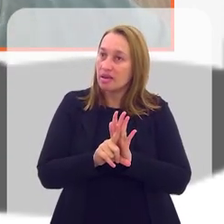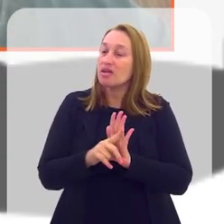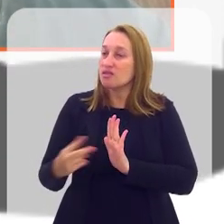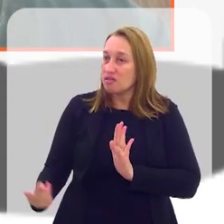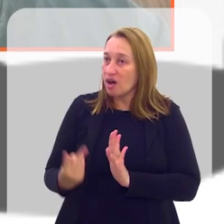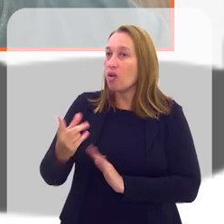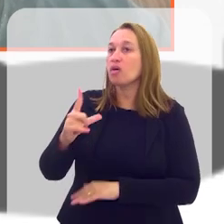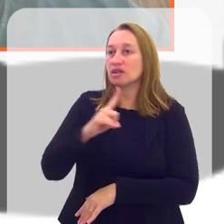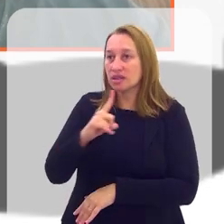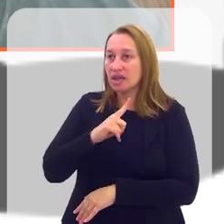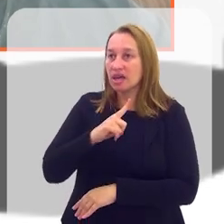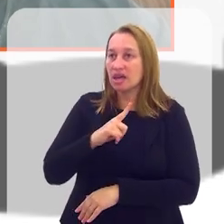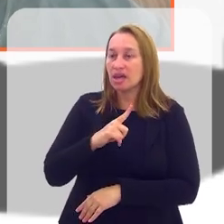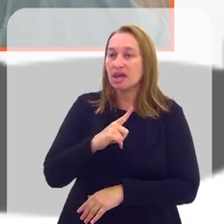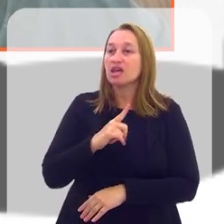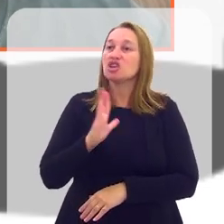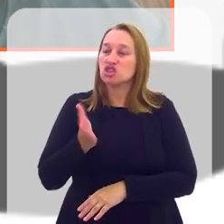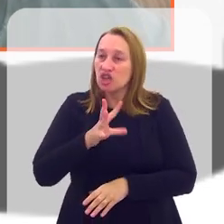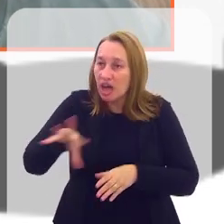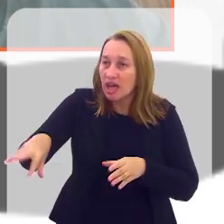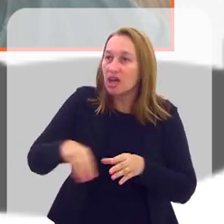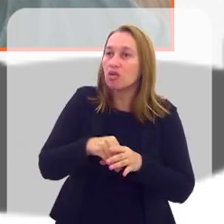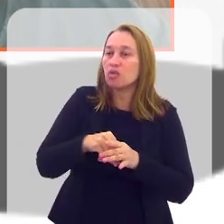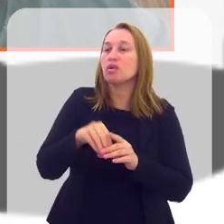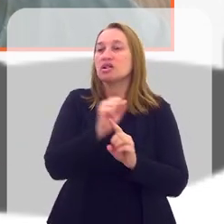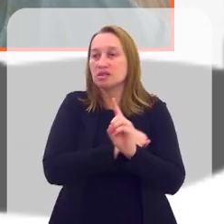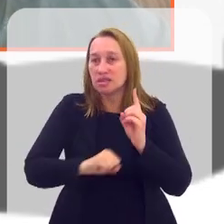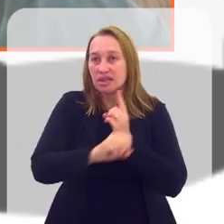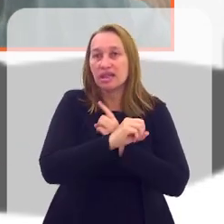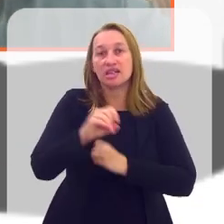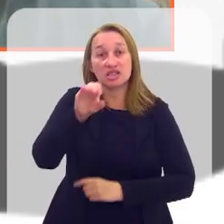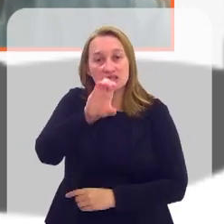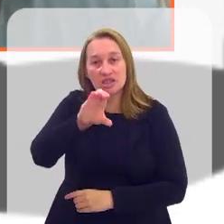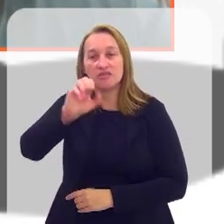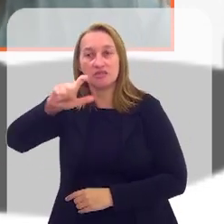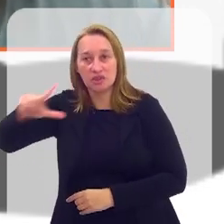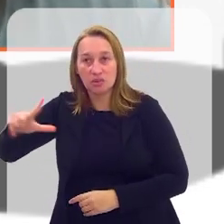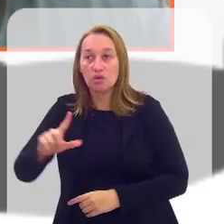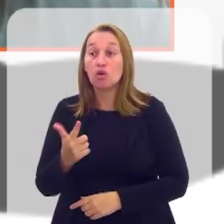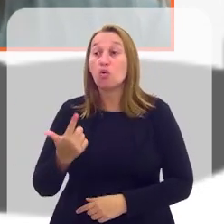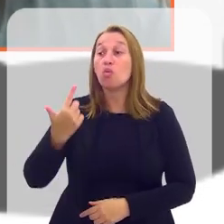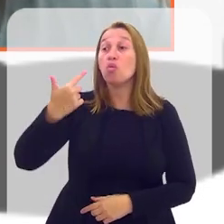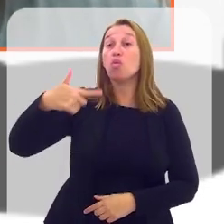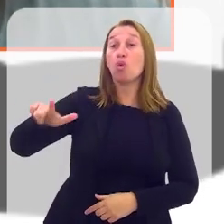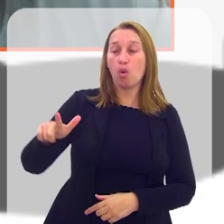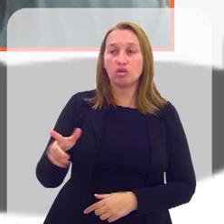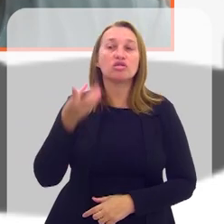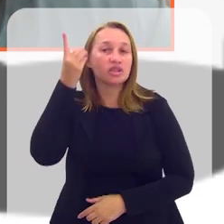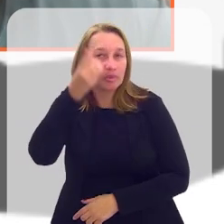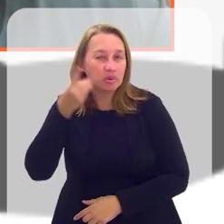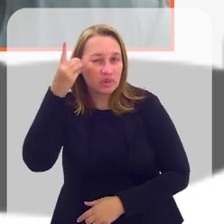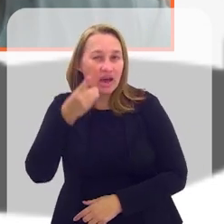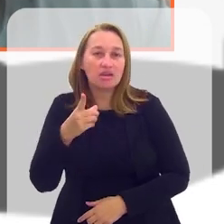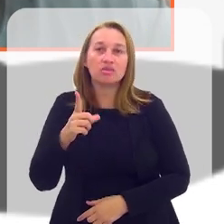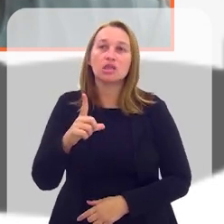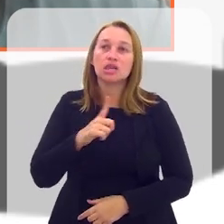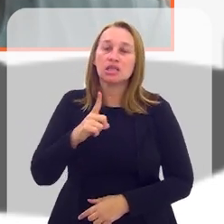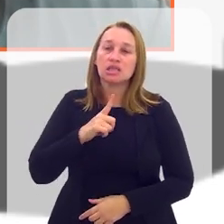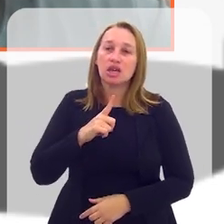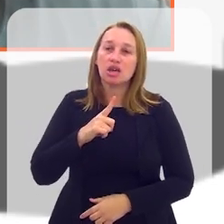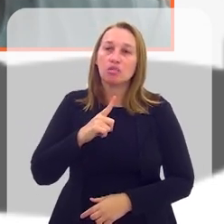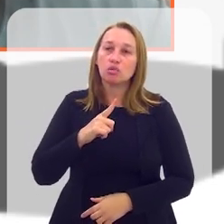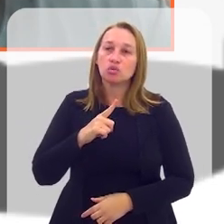censo, ela já coloca a participação da sociedade civil. No outro polo, deputado, nós temos o